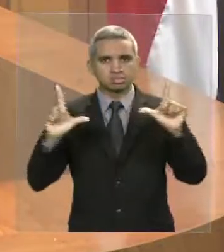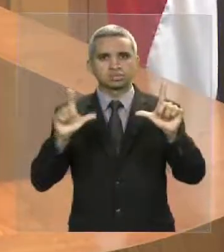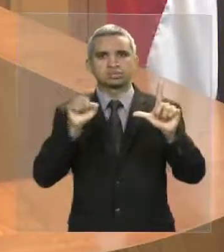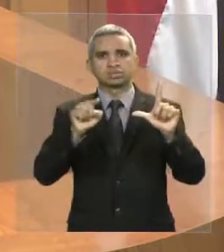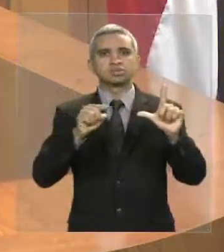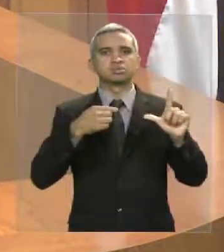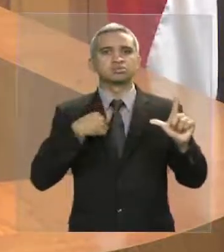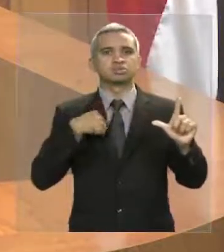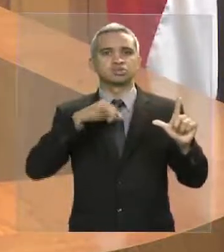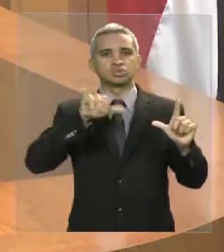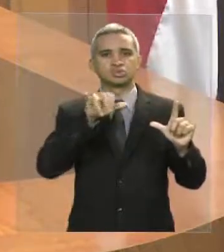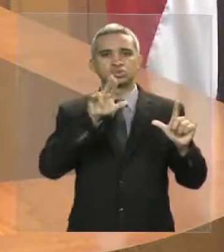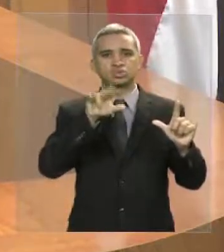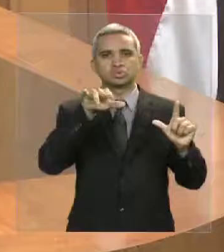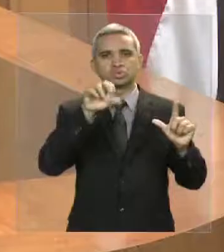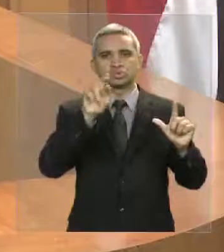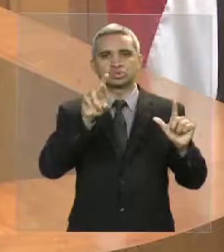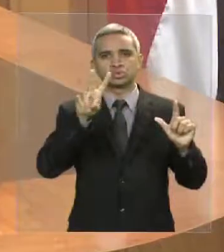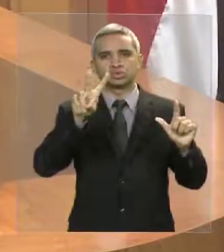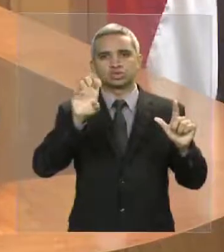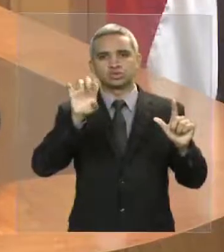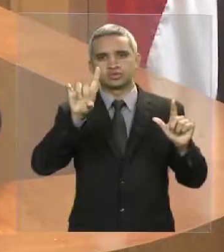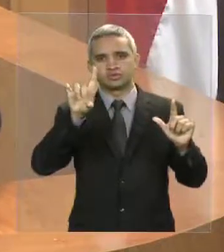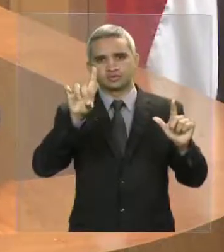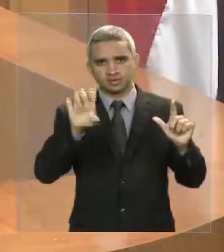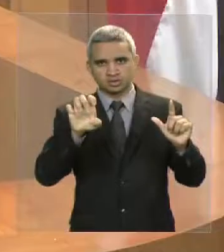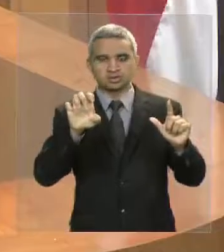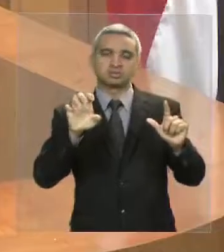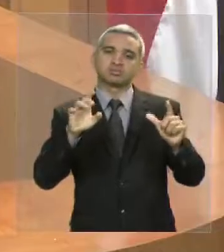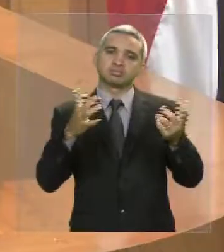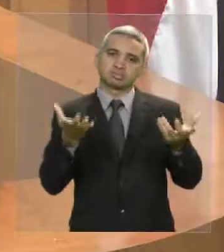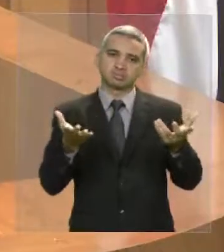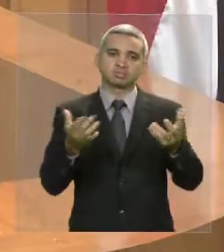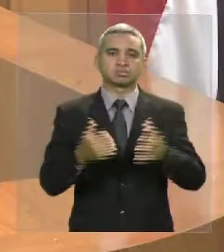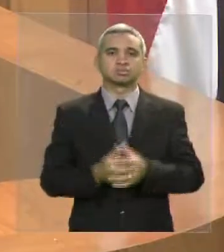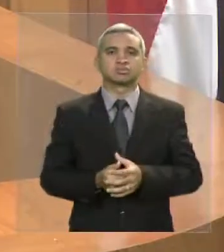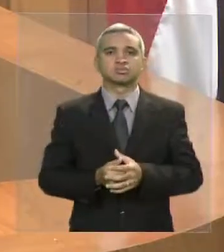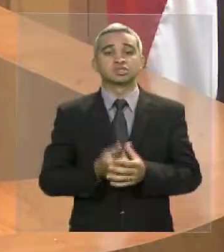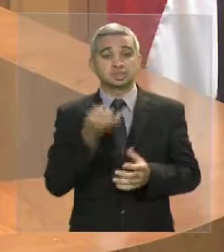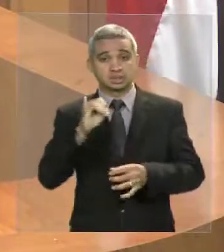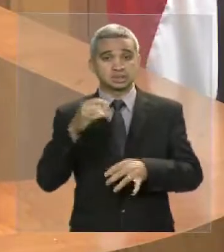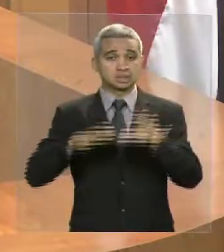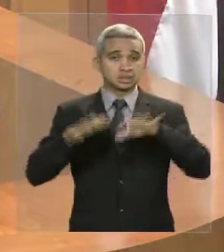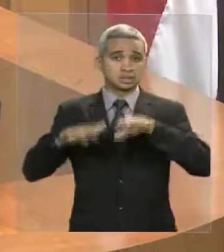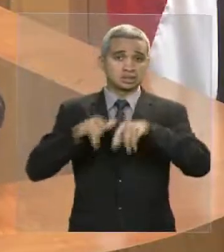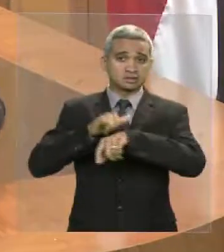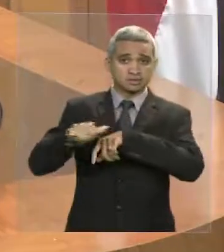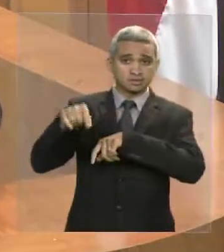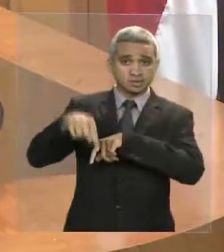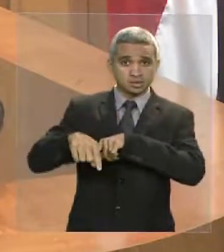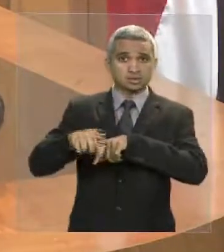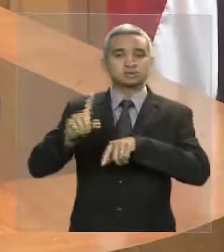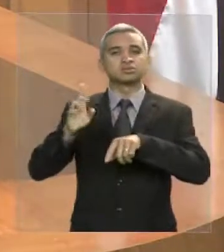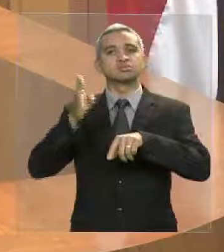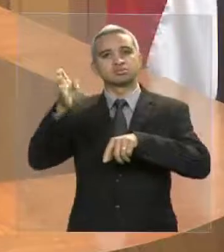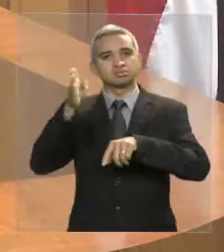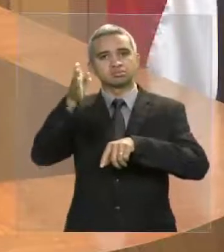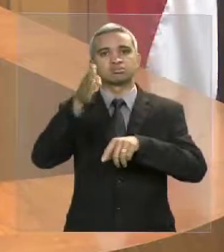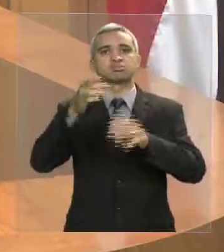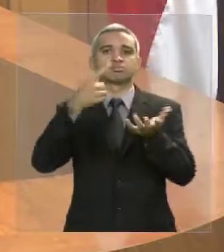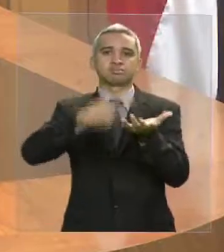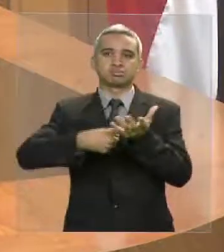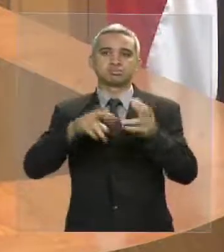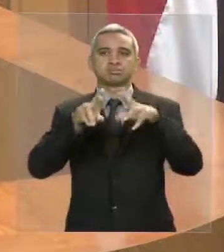estamos sempre aqui presentes. Quando nós estamos presentes, estamos participando de reuniões importantes para o Estado do Maranhão, dando a nossa participação, nosso diálogo, a